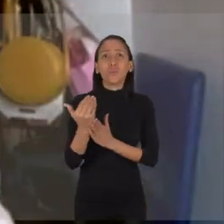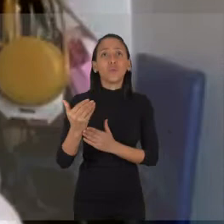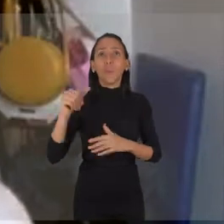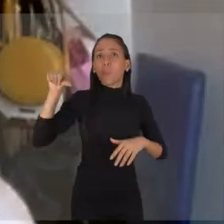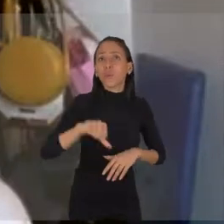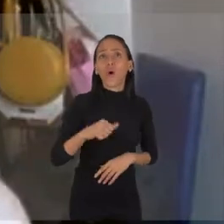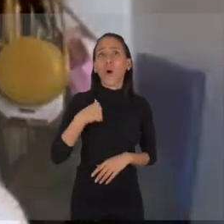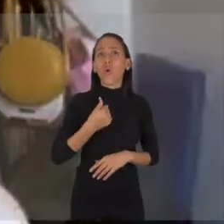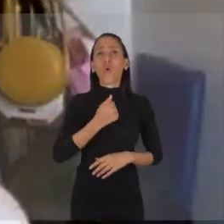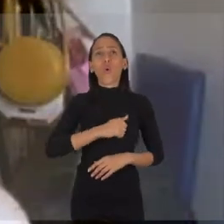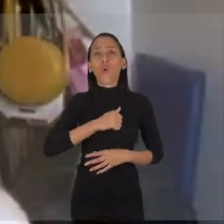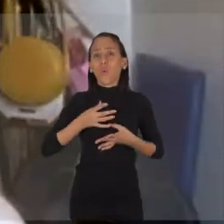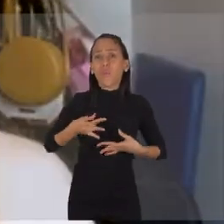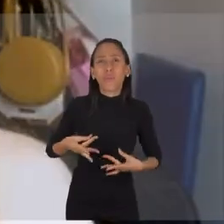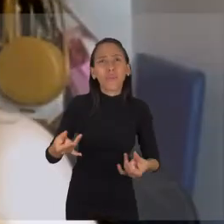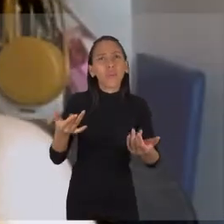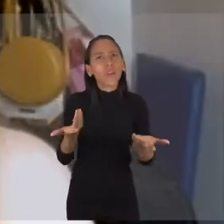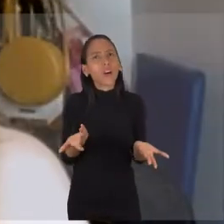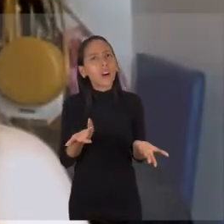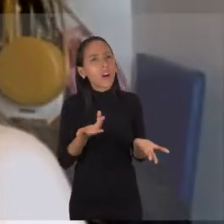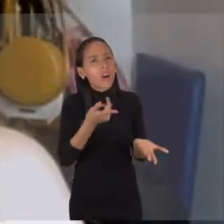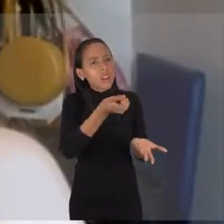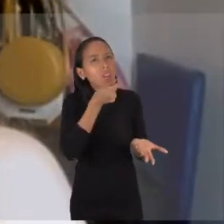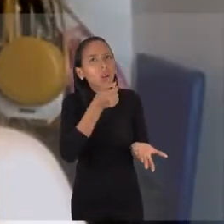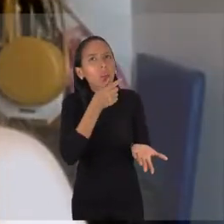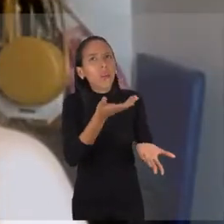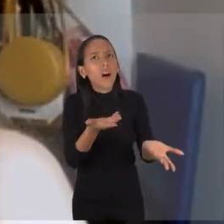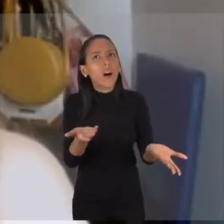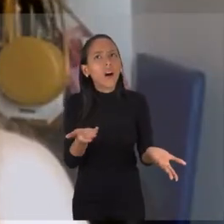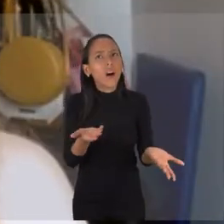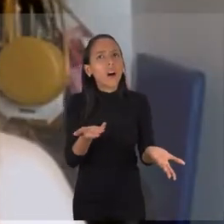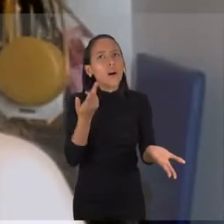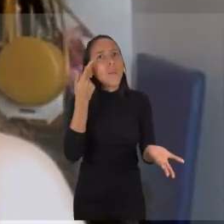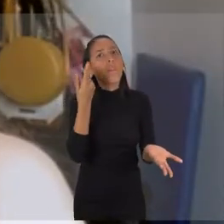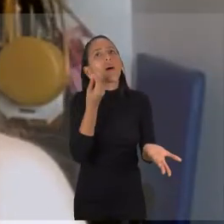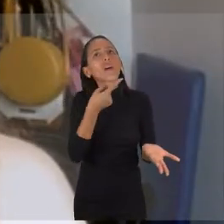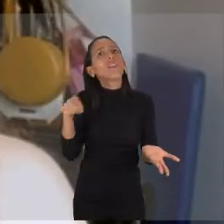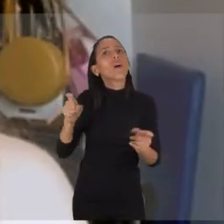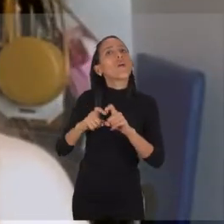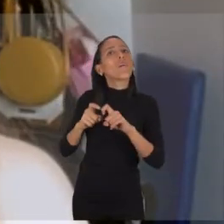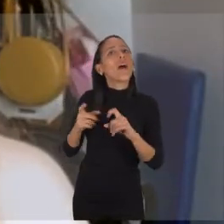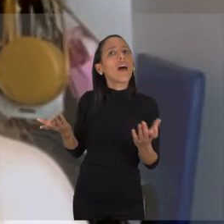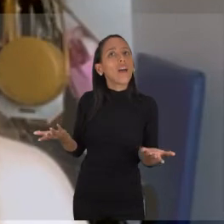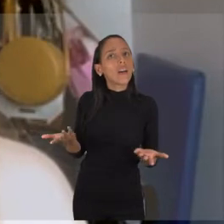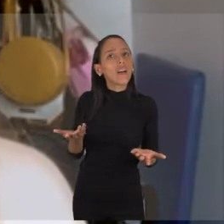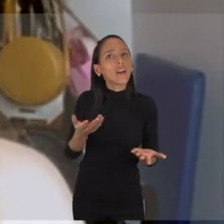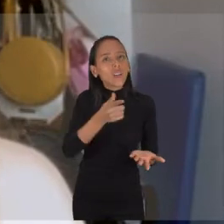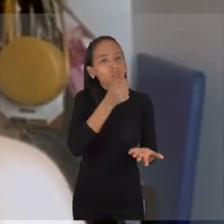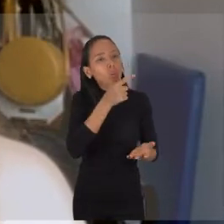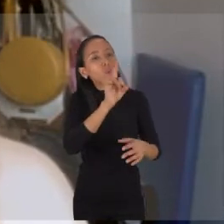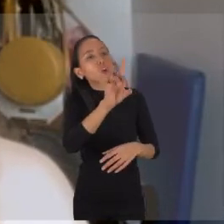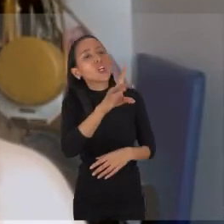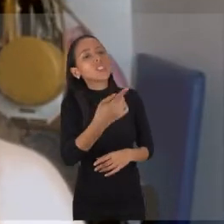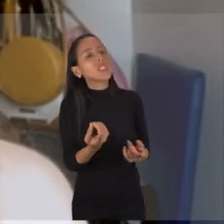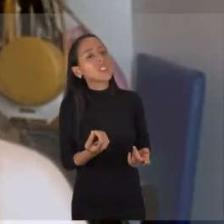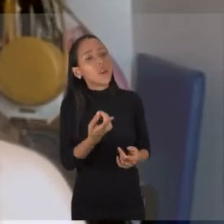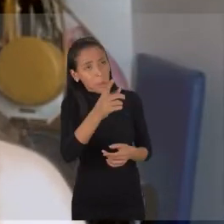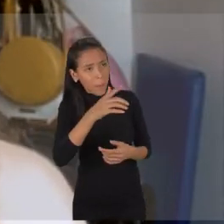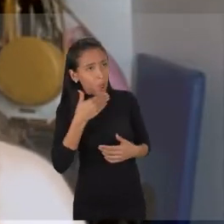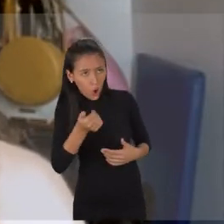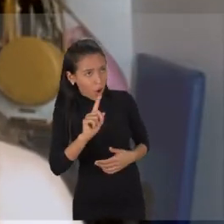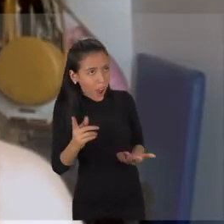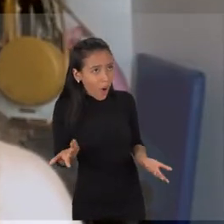piorou a diarreia, e sabe? Tipo, não tava tomando? Então, pra que tá indo no médico? Se resolveu tomar sozinho, por que não